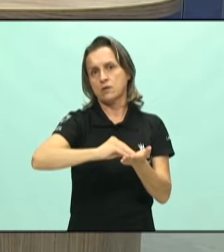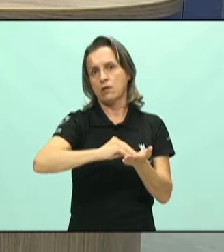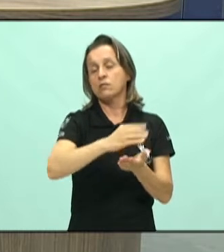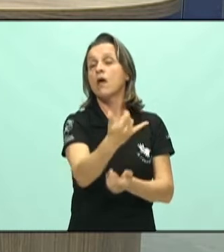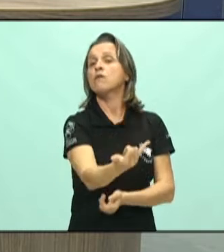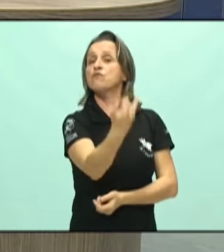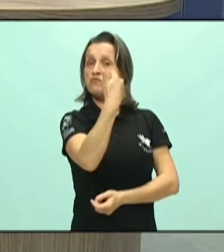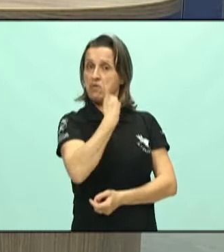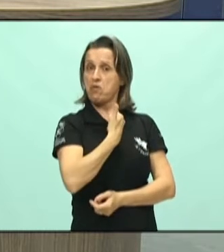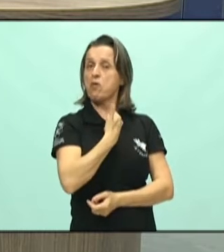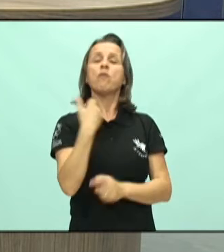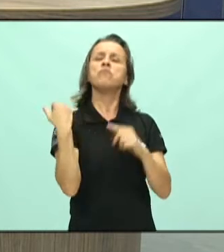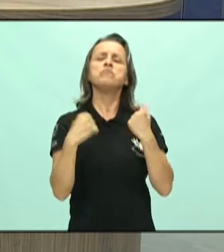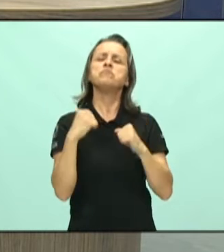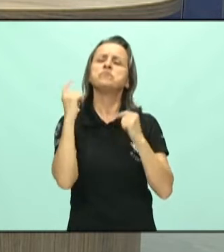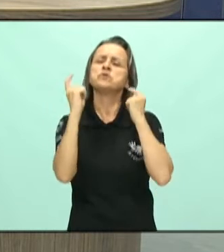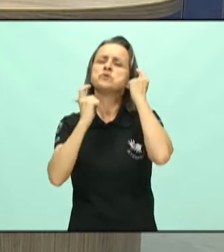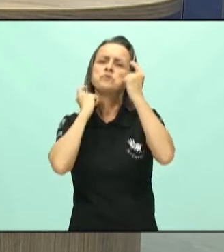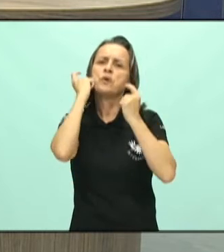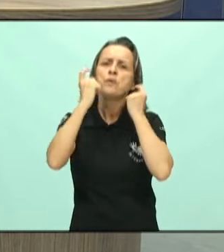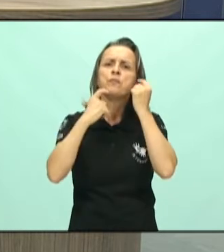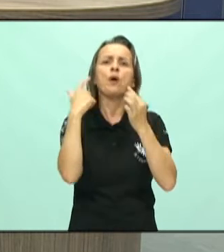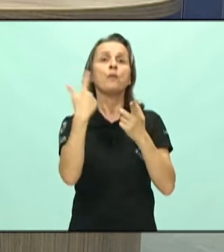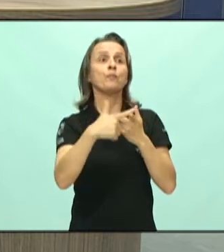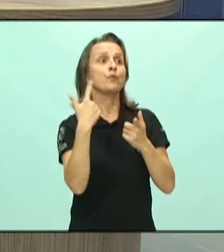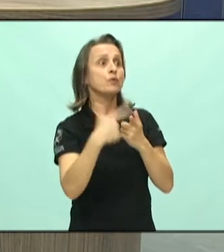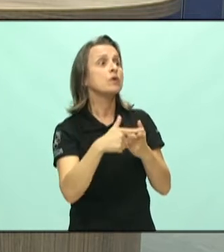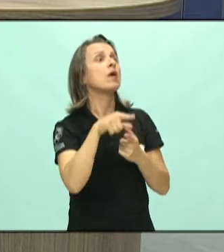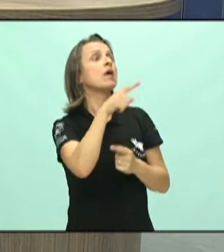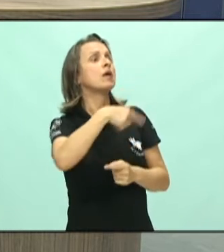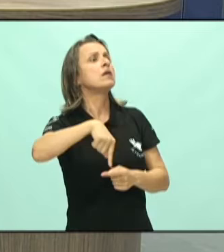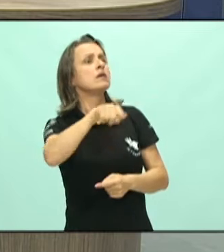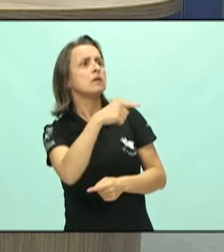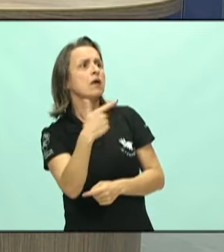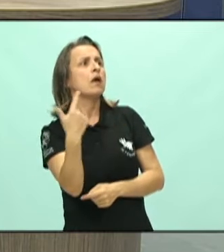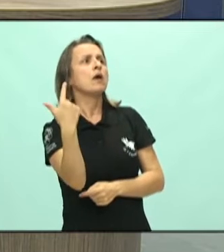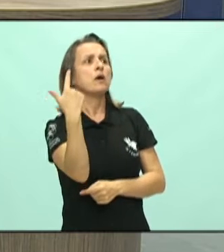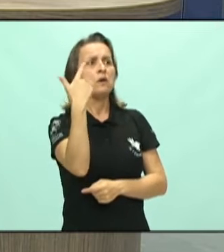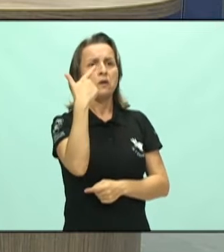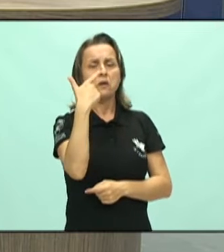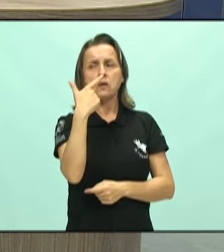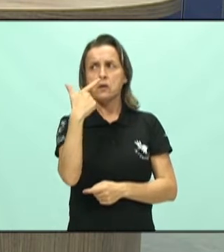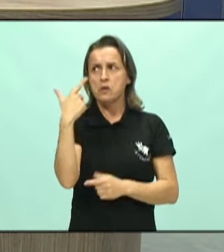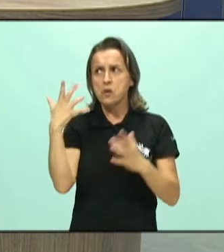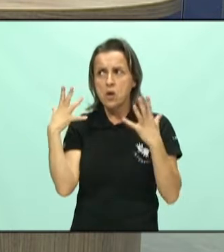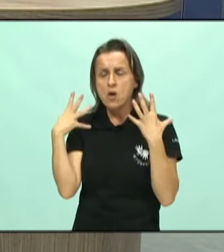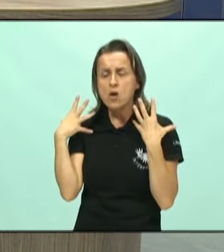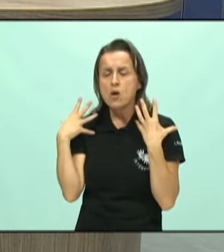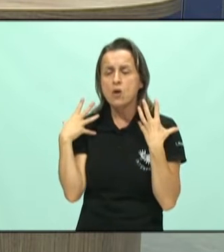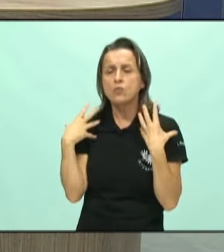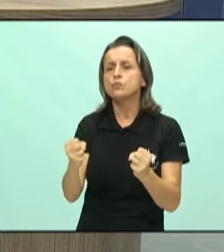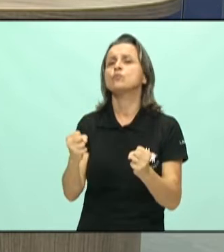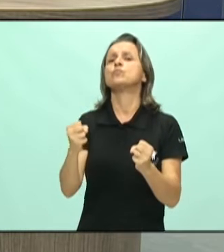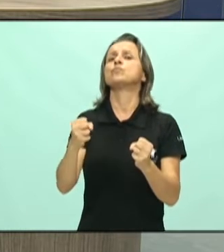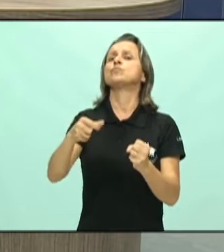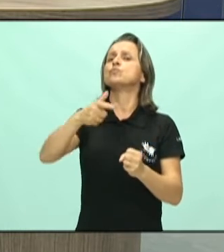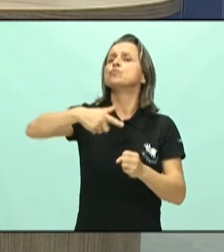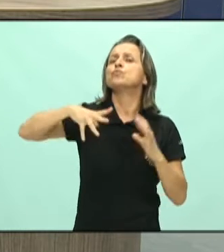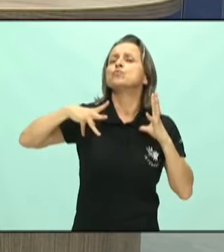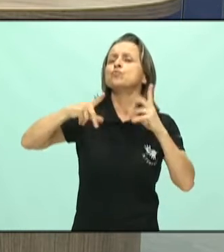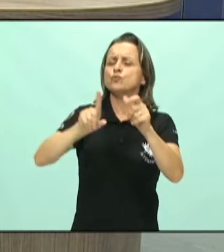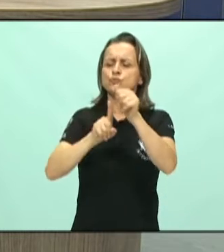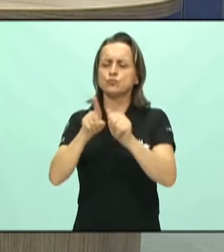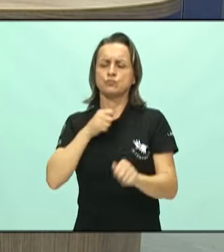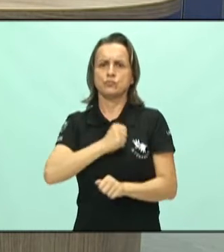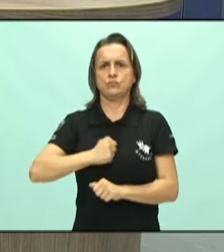nos preocupássemos, porque ele iria convalidar, que é o que nós pedimos, tudo que tínhamos em agosto de 2017. Então, o que